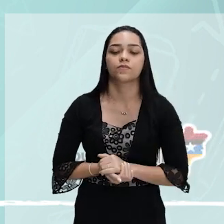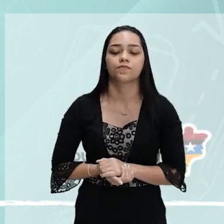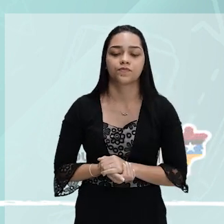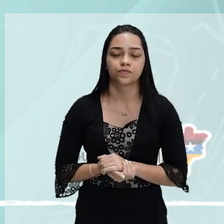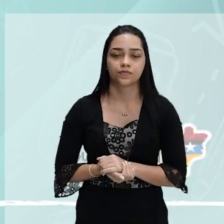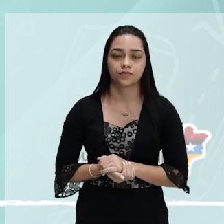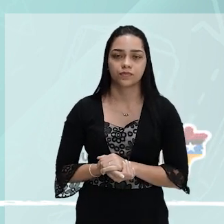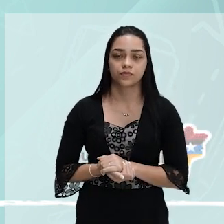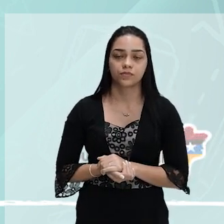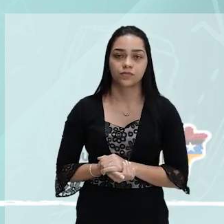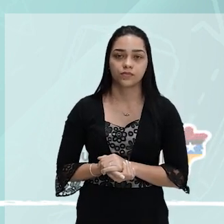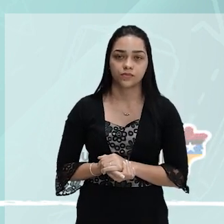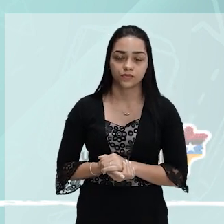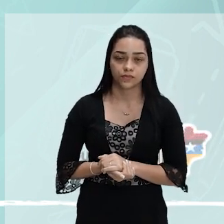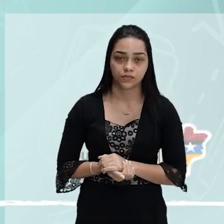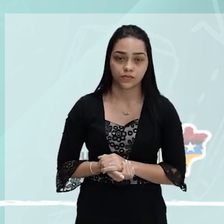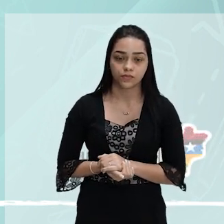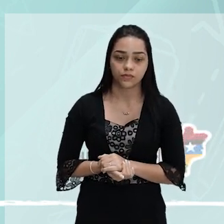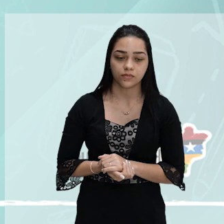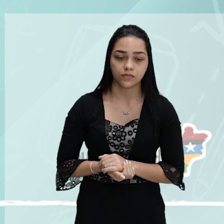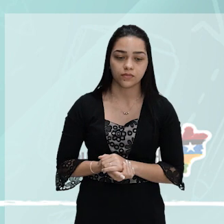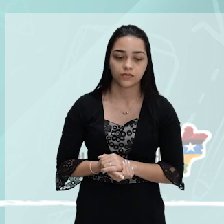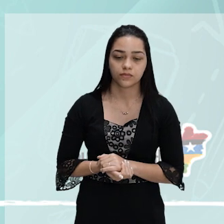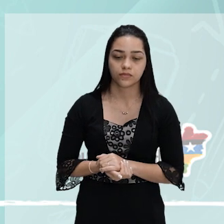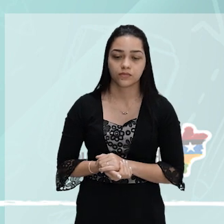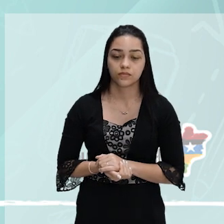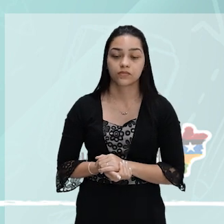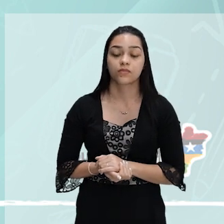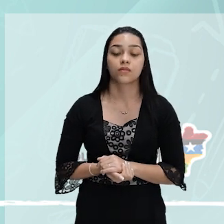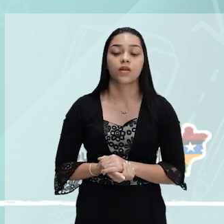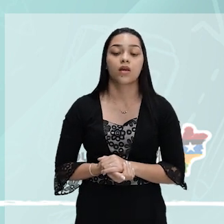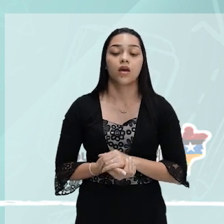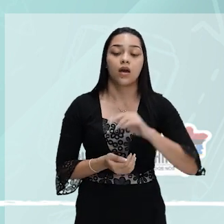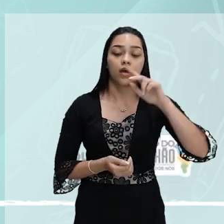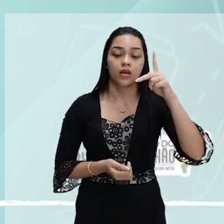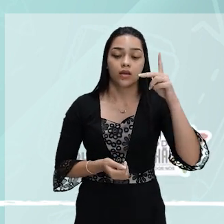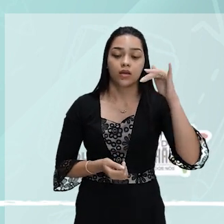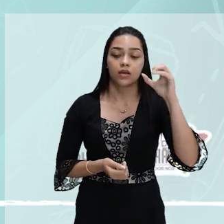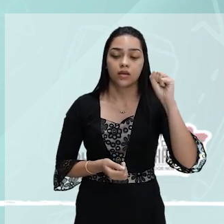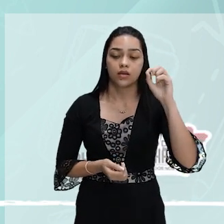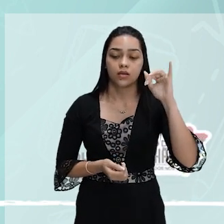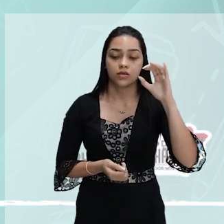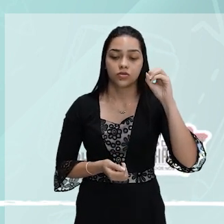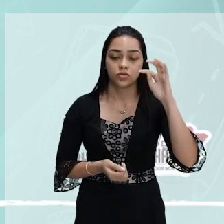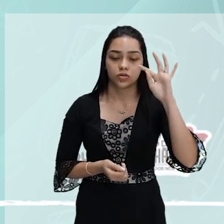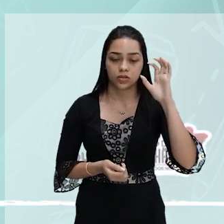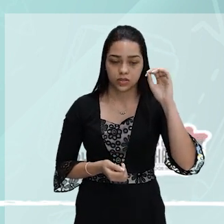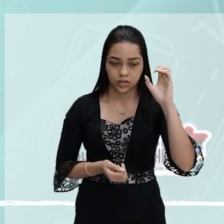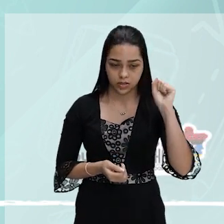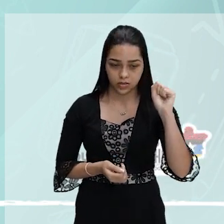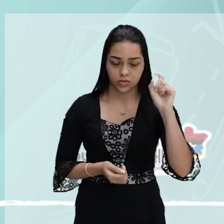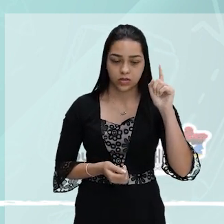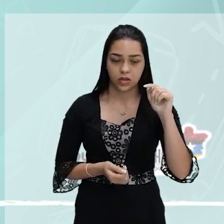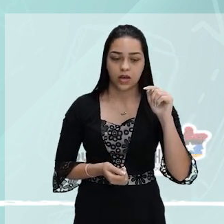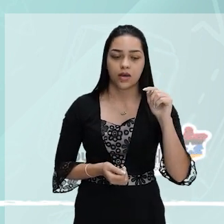é um macrófago que está no fígado. Se um macrófago estiver presente nos rins, ele